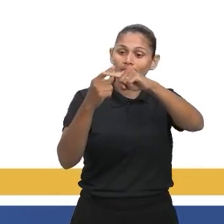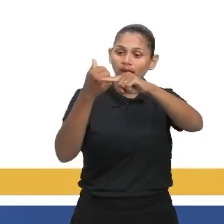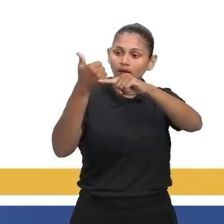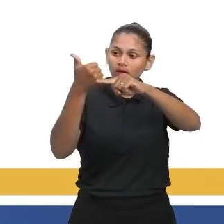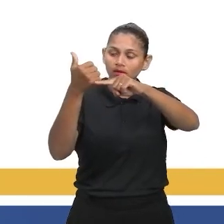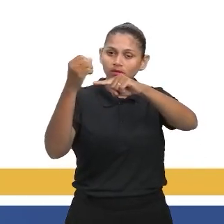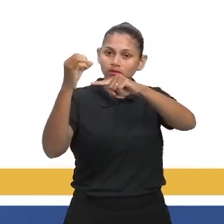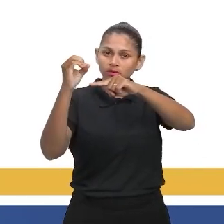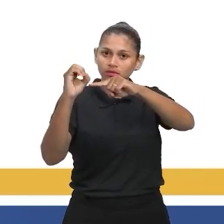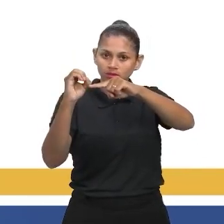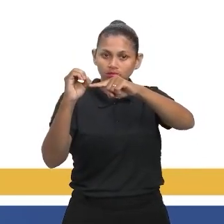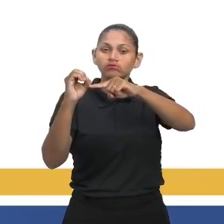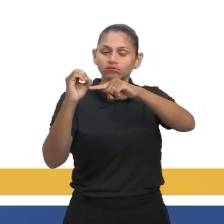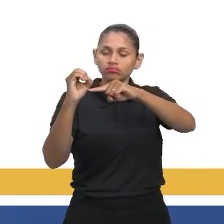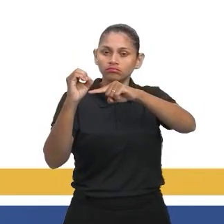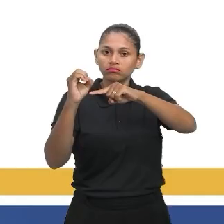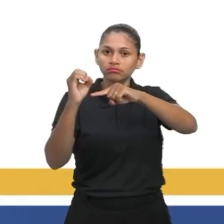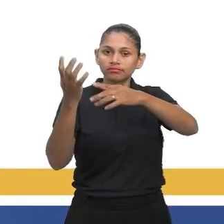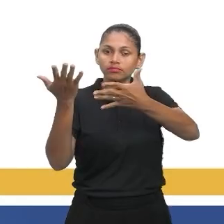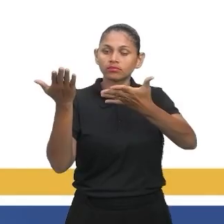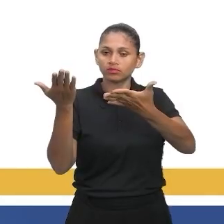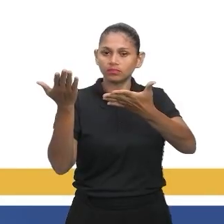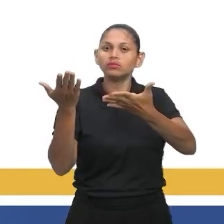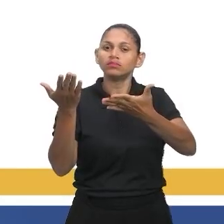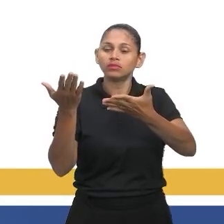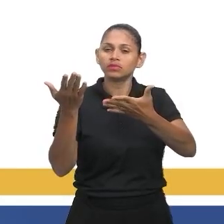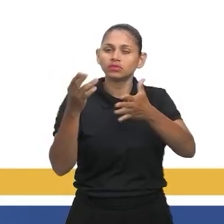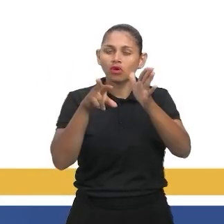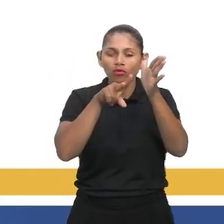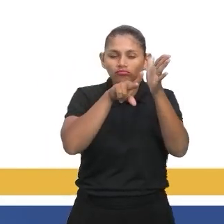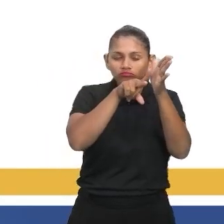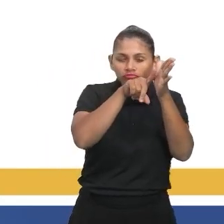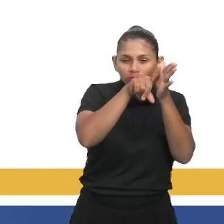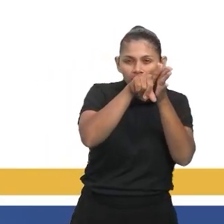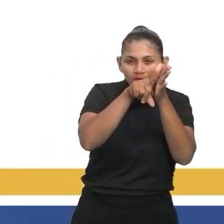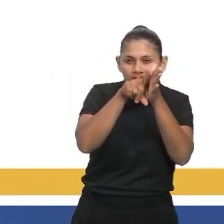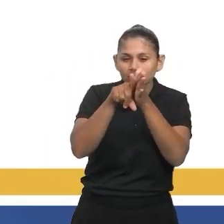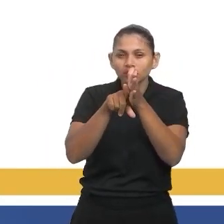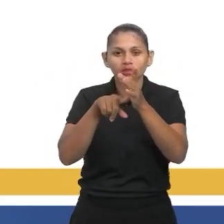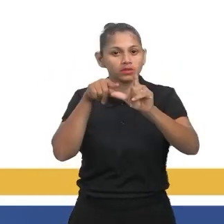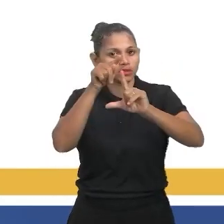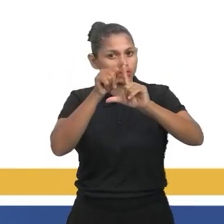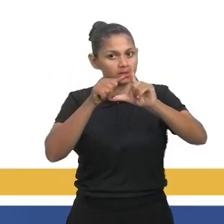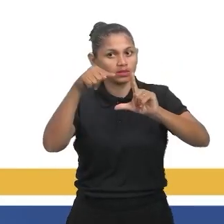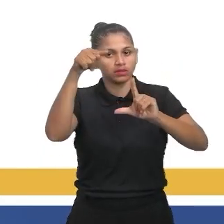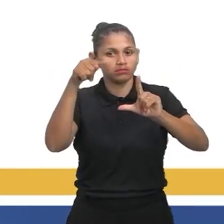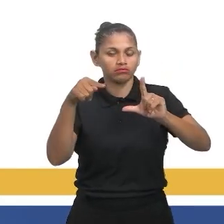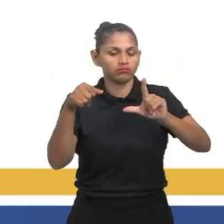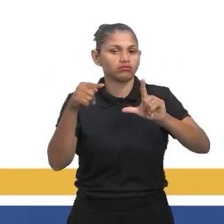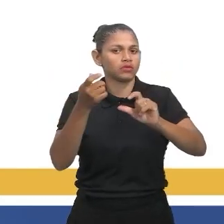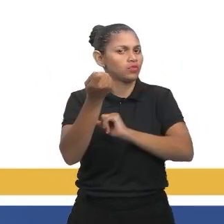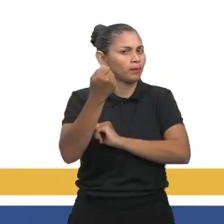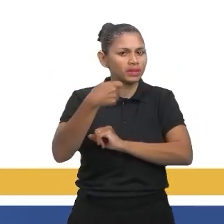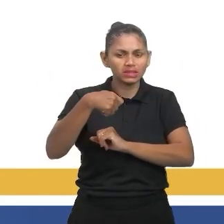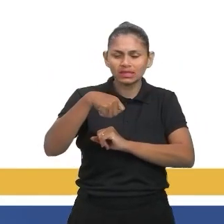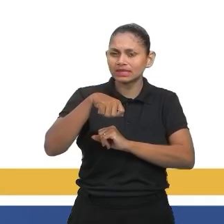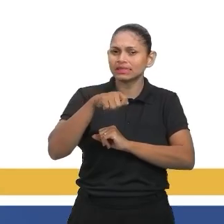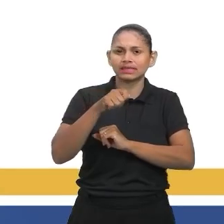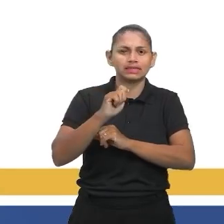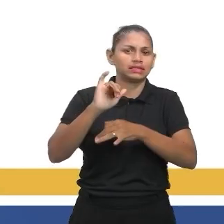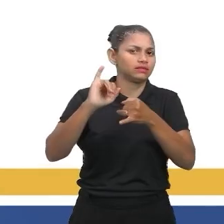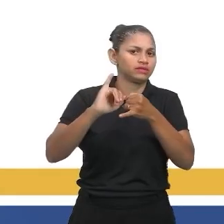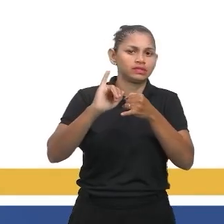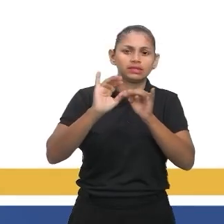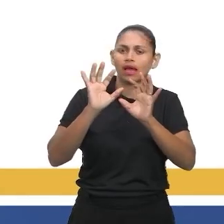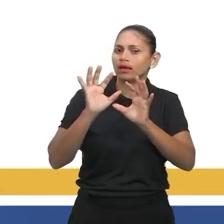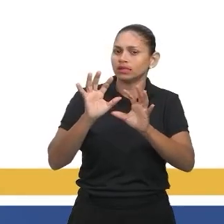estão no meio. 8 mais 10. Era só analisar o gráfico. Aqui eu fiz isso aqui, mas não precisa fazer na prova. Você ganha tempo, né? 8 mais 10,